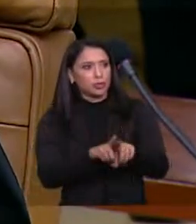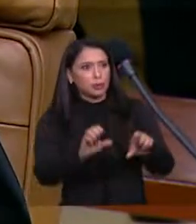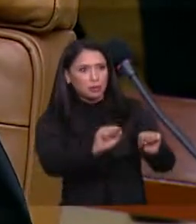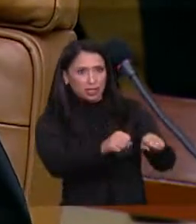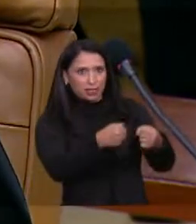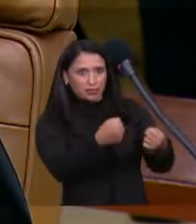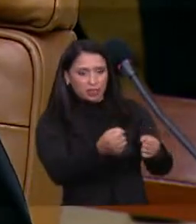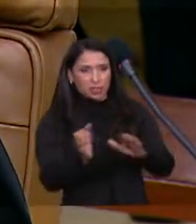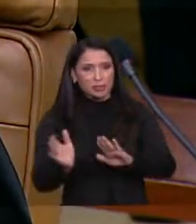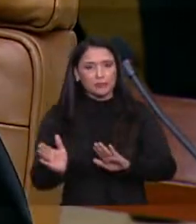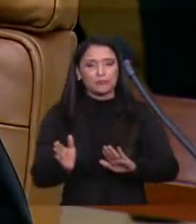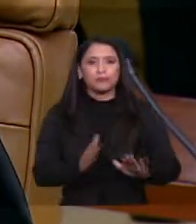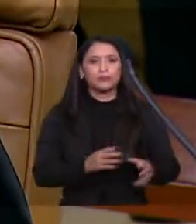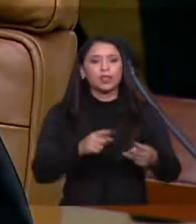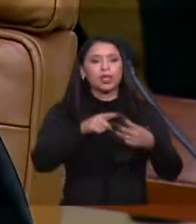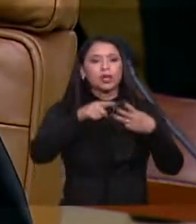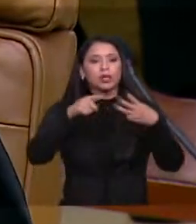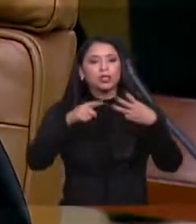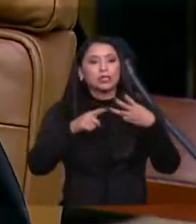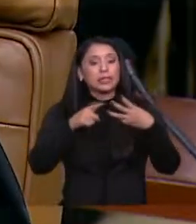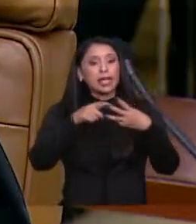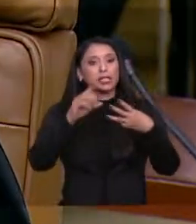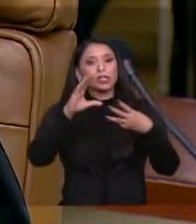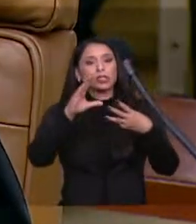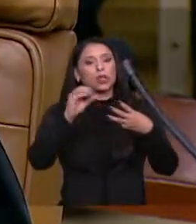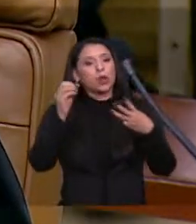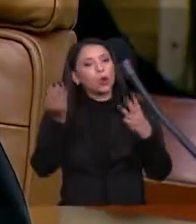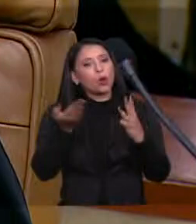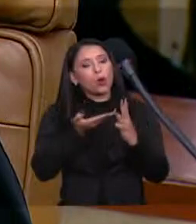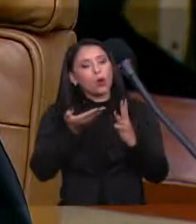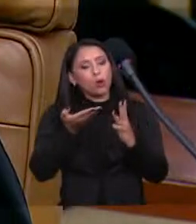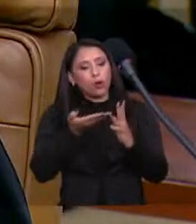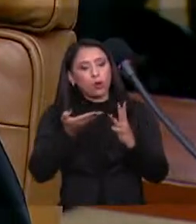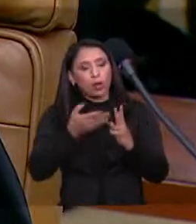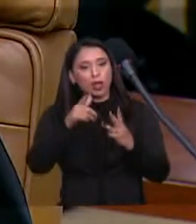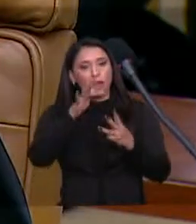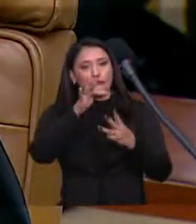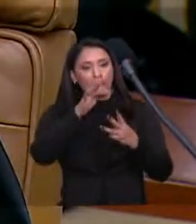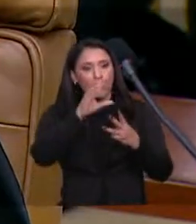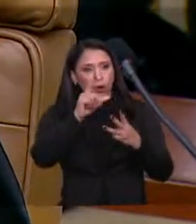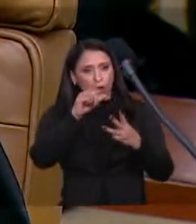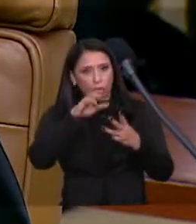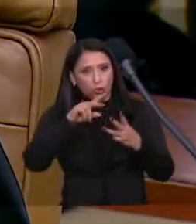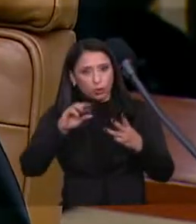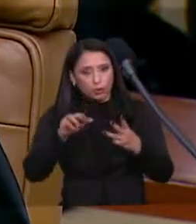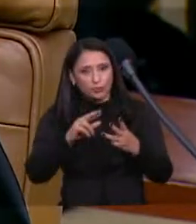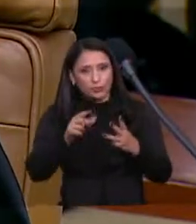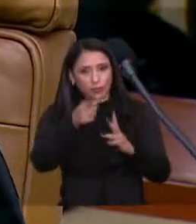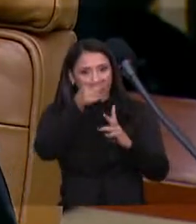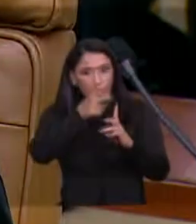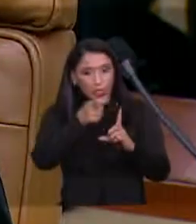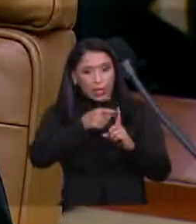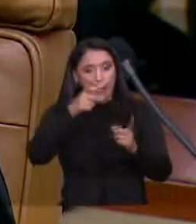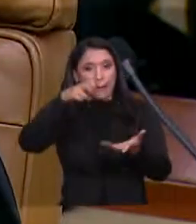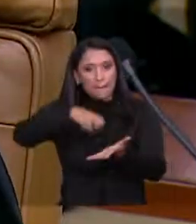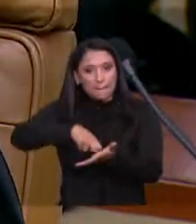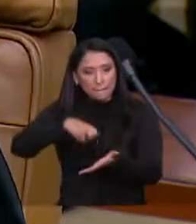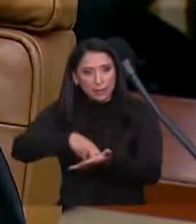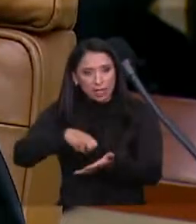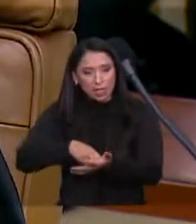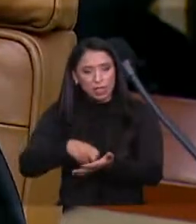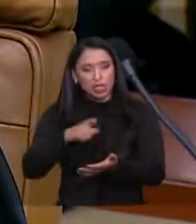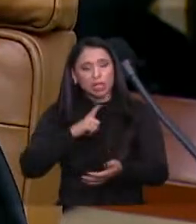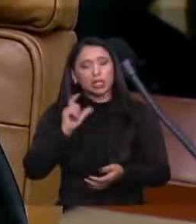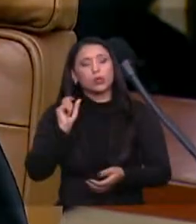pois bem quanto são três Correias princípio por Fernando Afonso Collor de Mello na individualização da pena luz